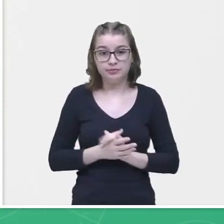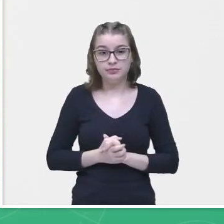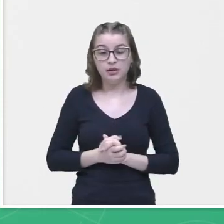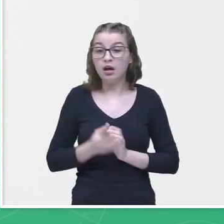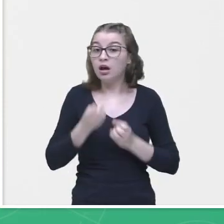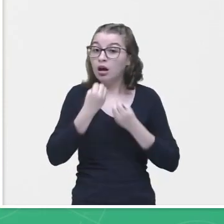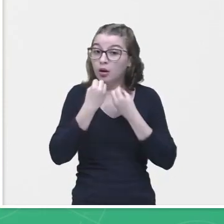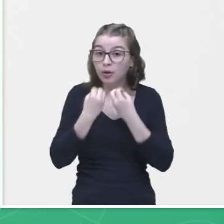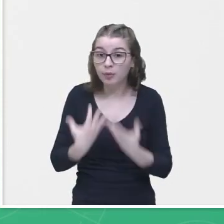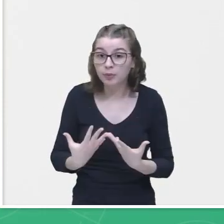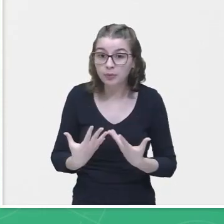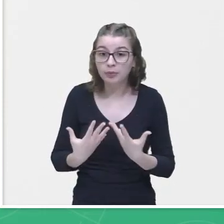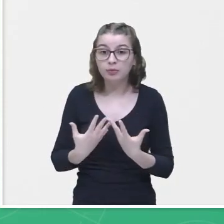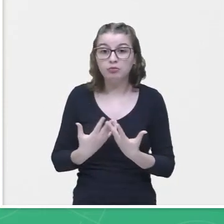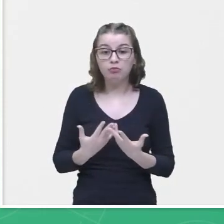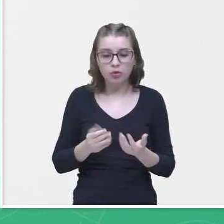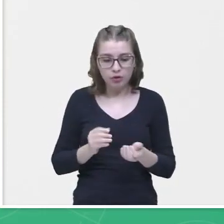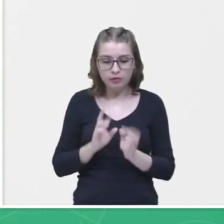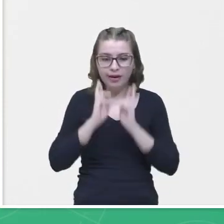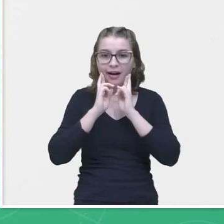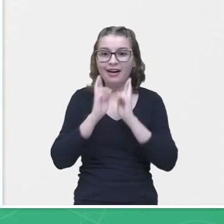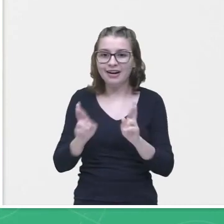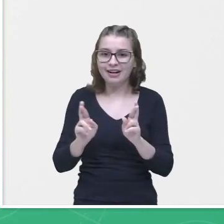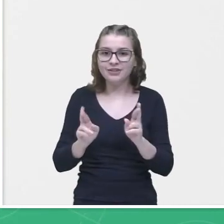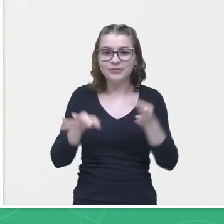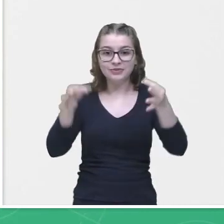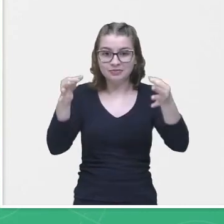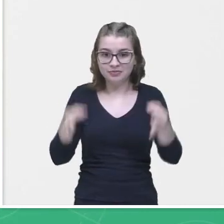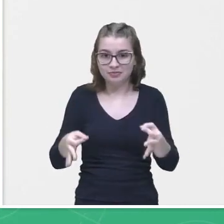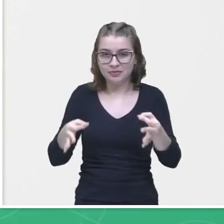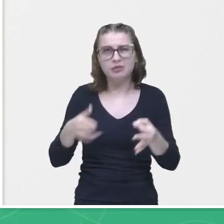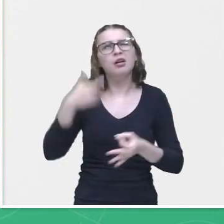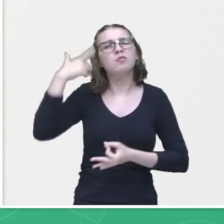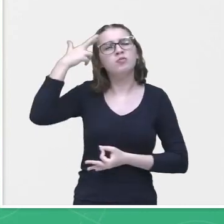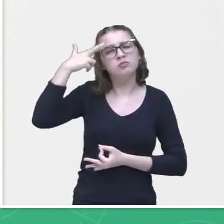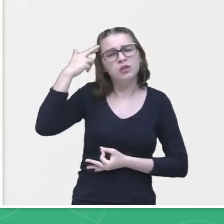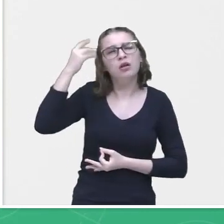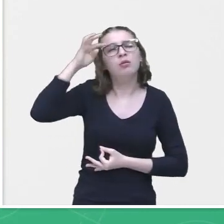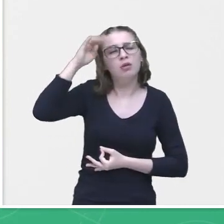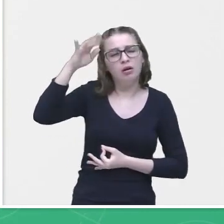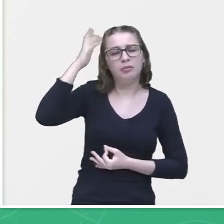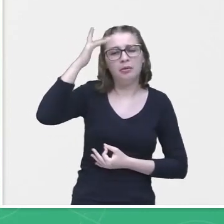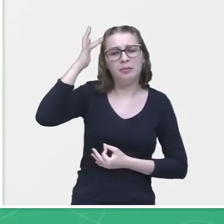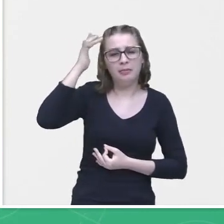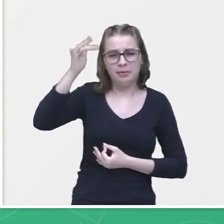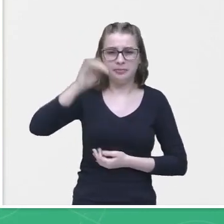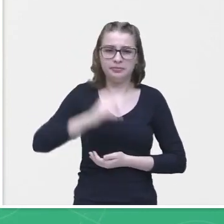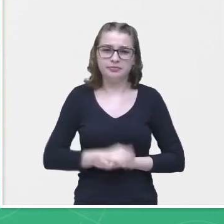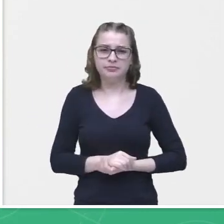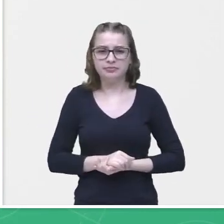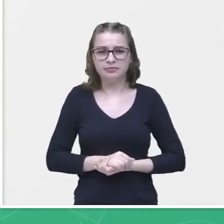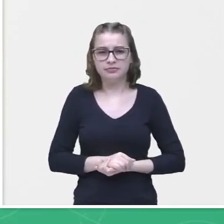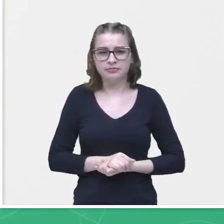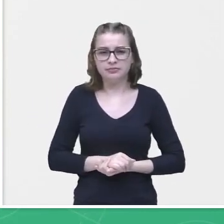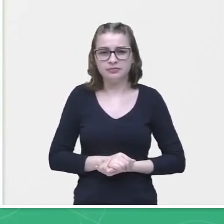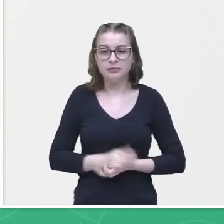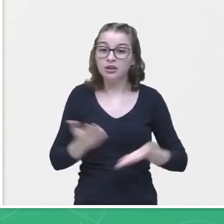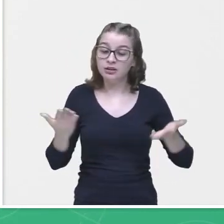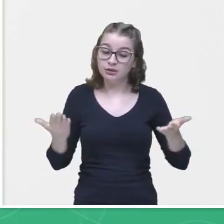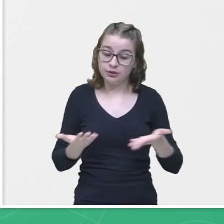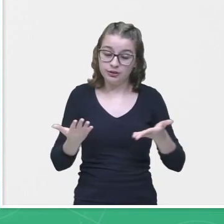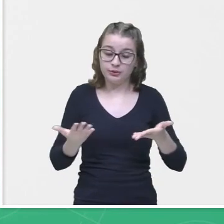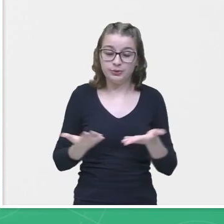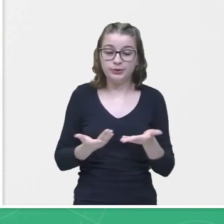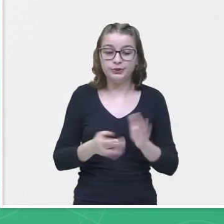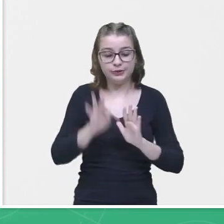que transforma na resposta, que nos leva a pensar como uma opinião, tá bom? Então, trabalhamos aí o texto